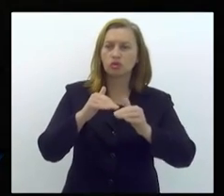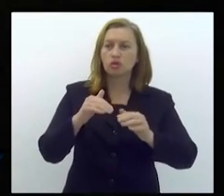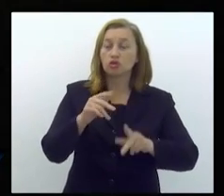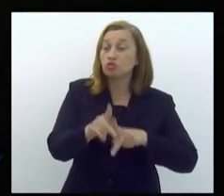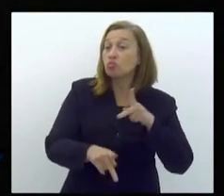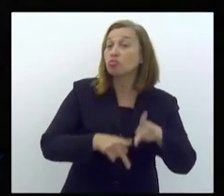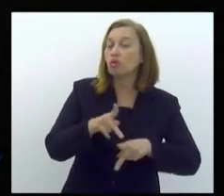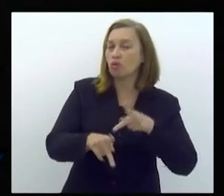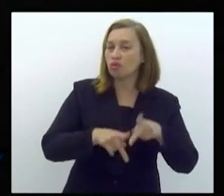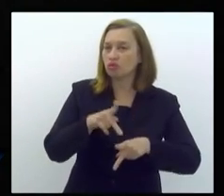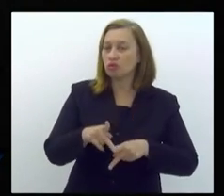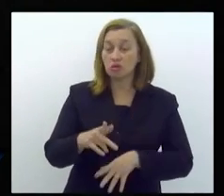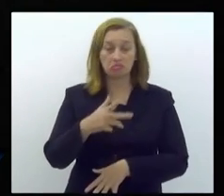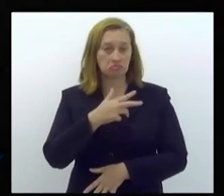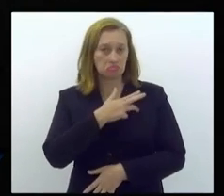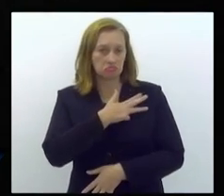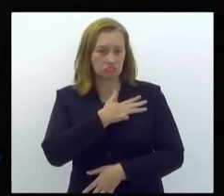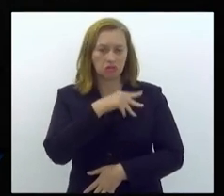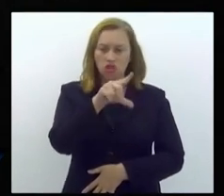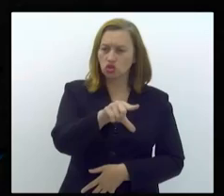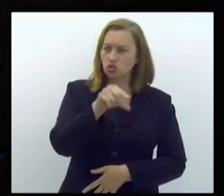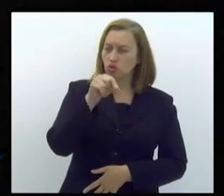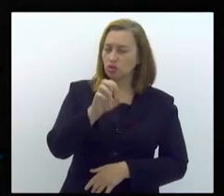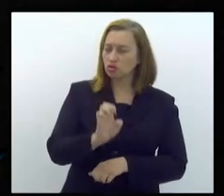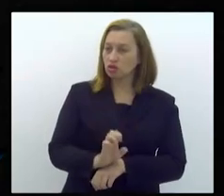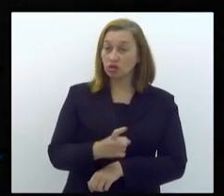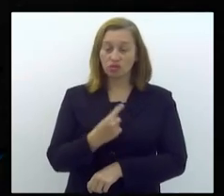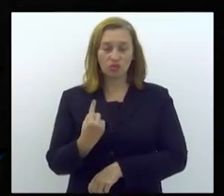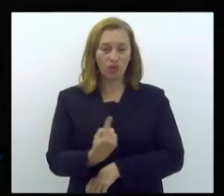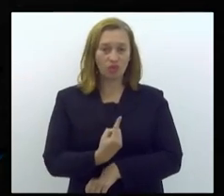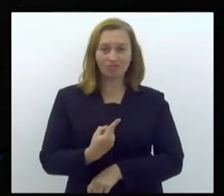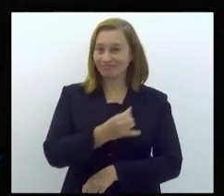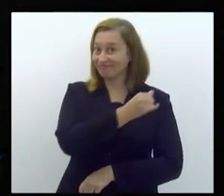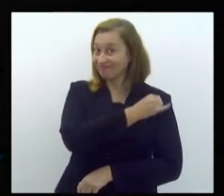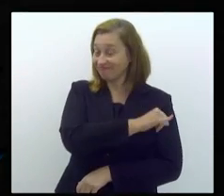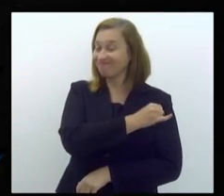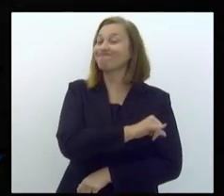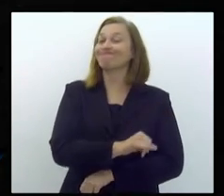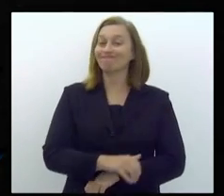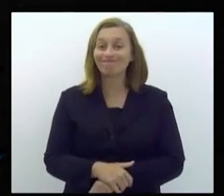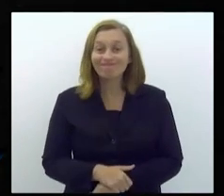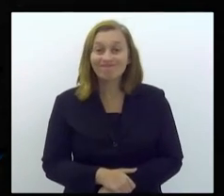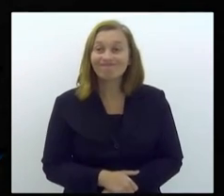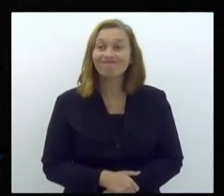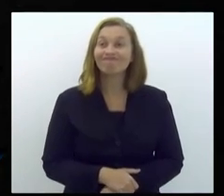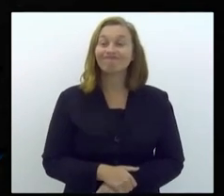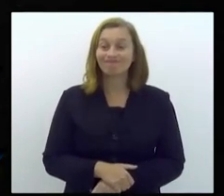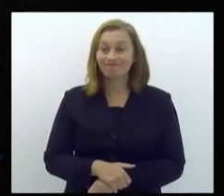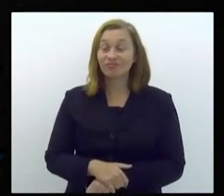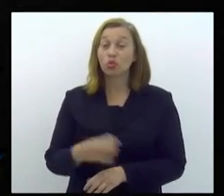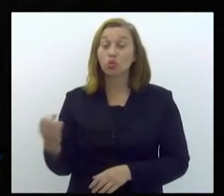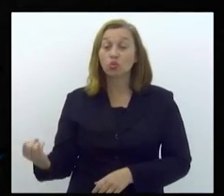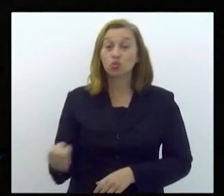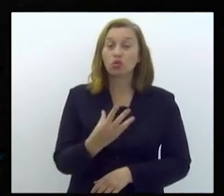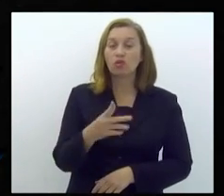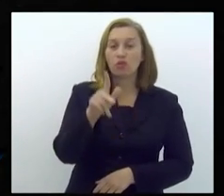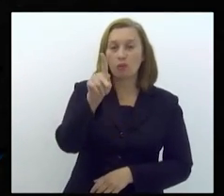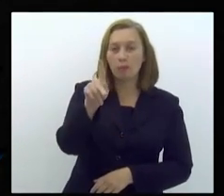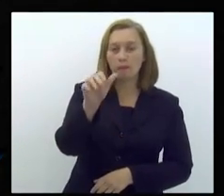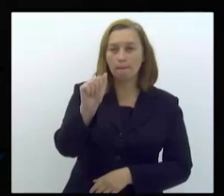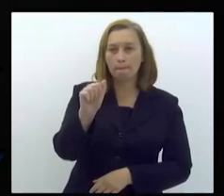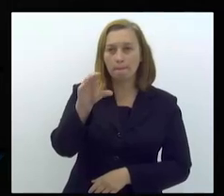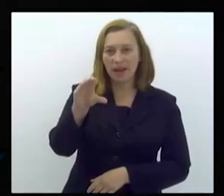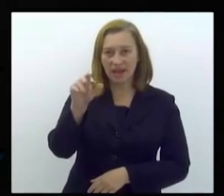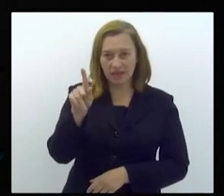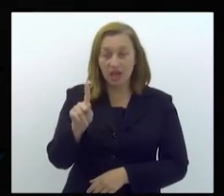e o presidente Lula escolheu aqui o nosso estado estado do Rio de Janeiro para fazer o lançamento do novo pac e